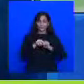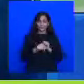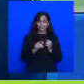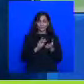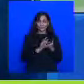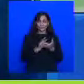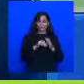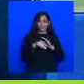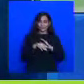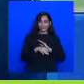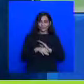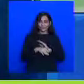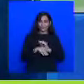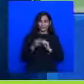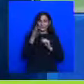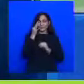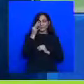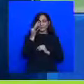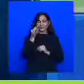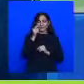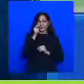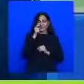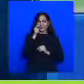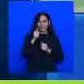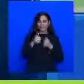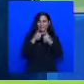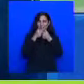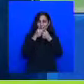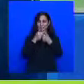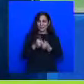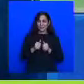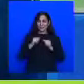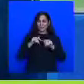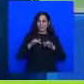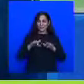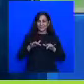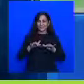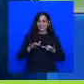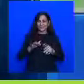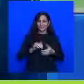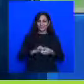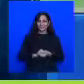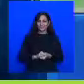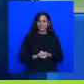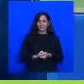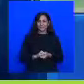7 tem Lotomania. Fique atenta, fique atento à nossa transmissão.